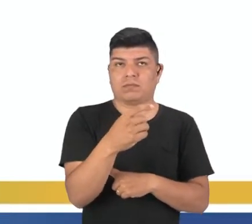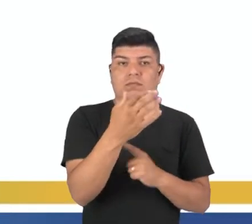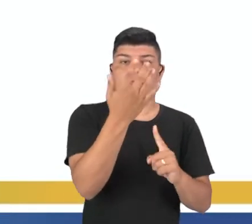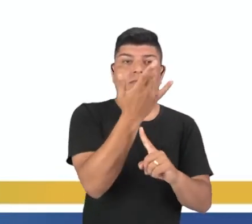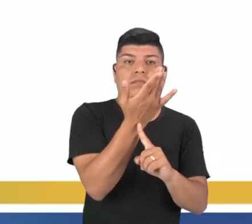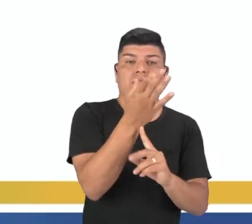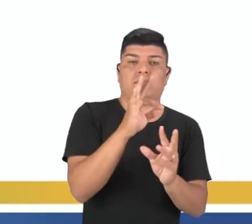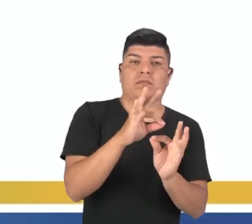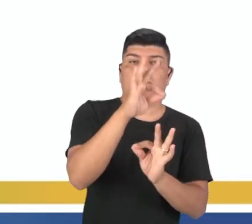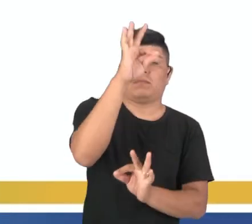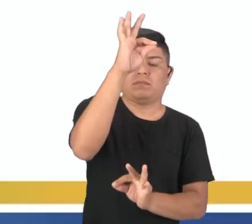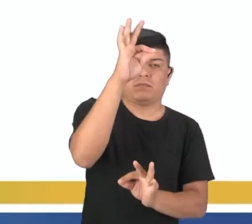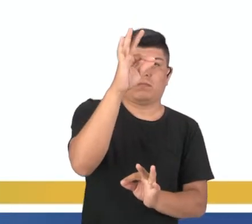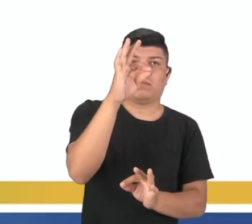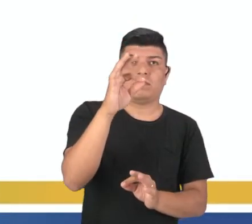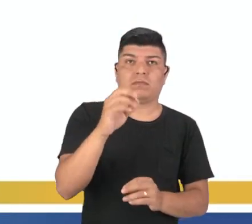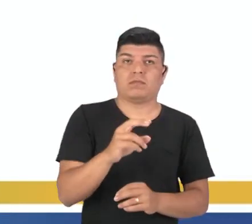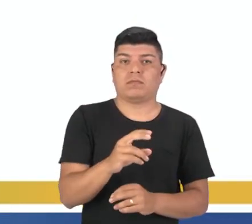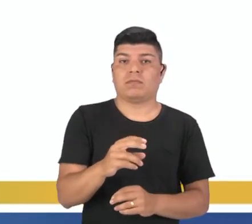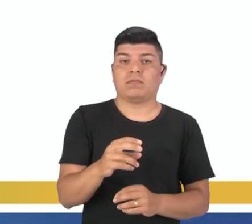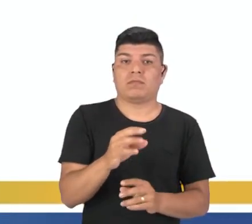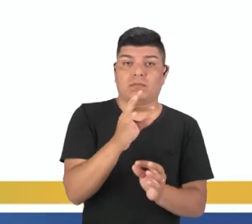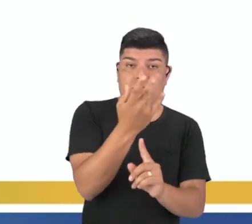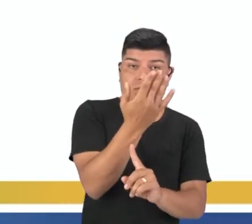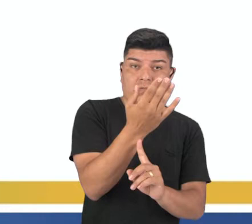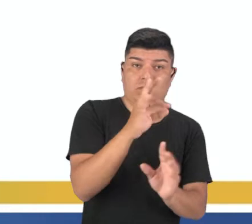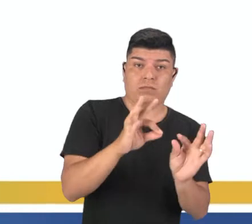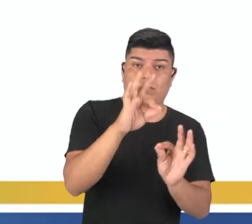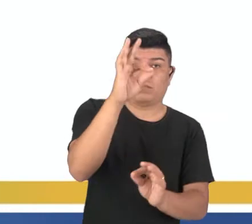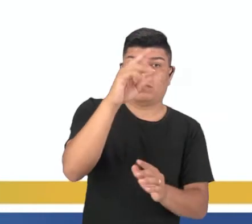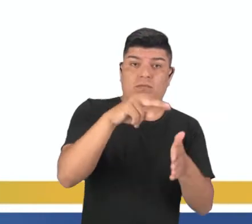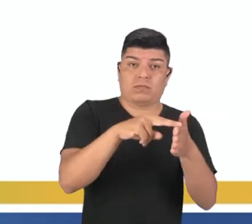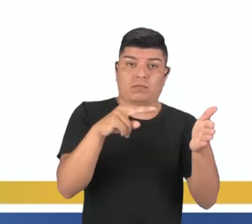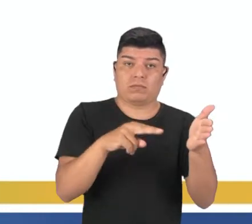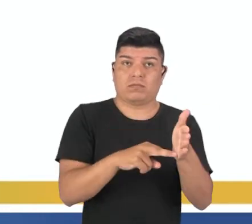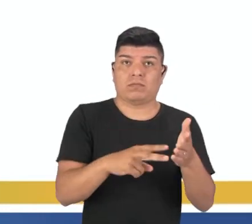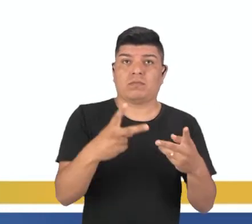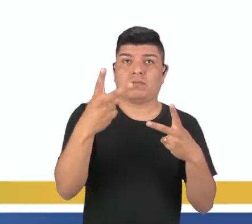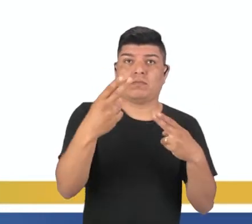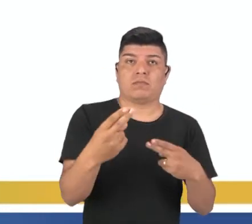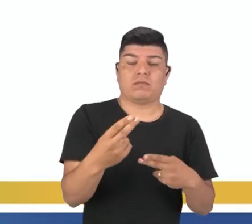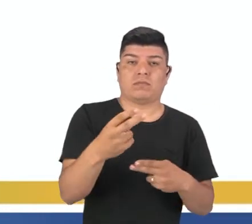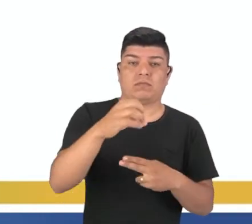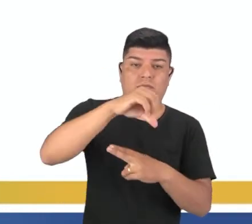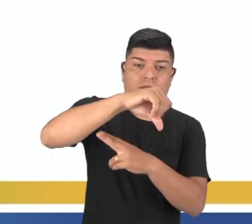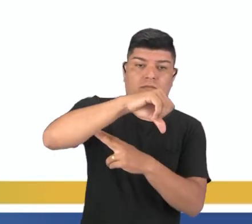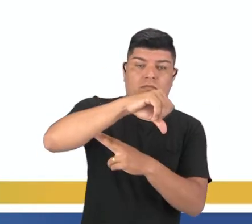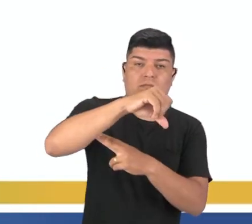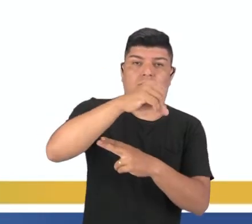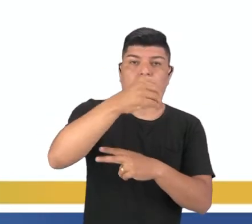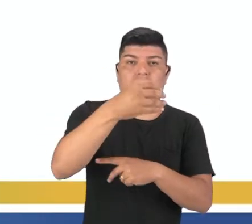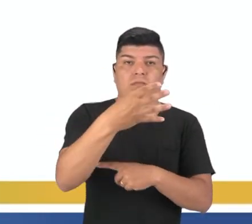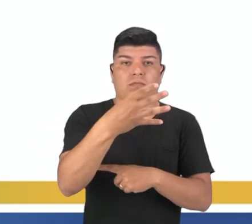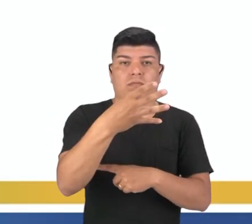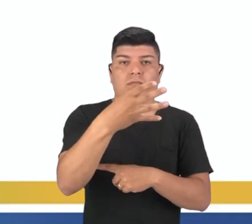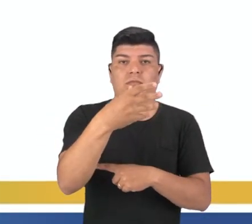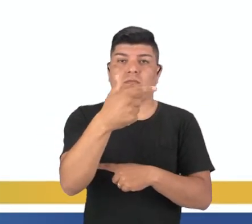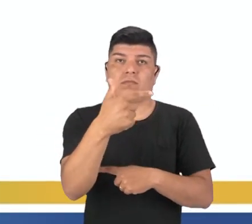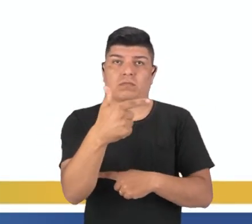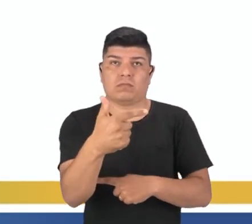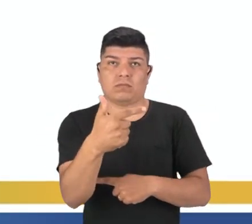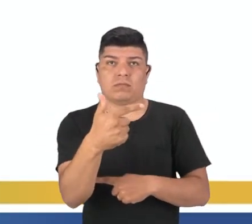cada vela. Então, temos aí que o volume de cada vela é igual a 942 centímetros